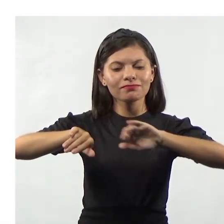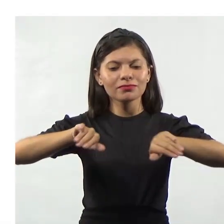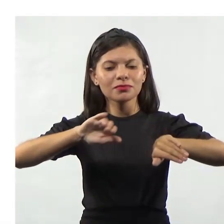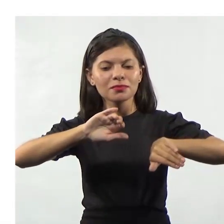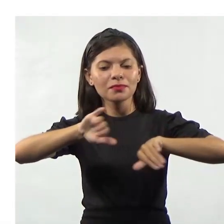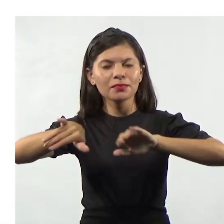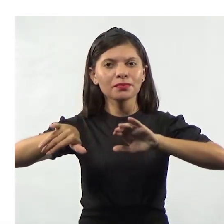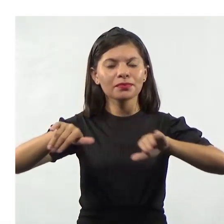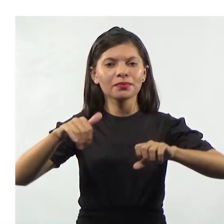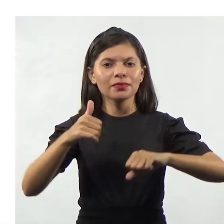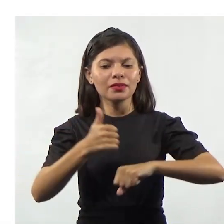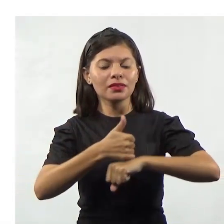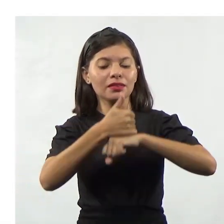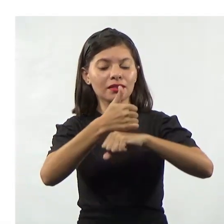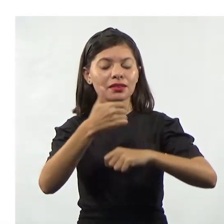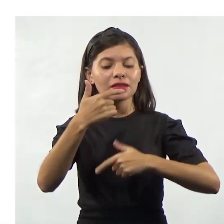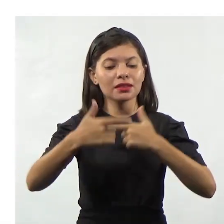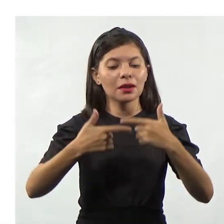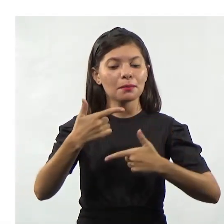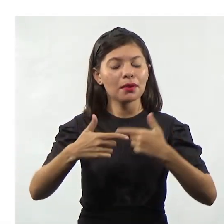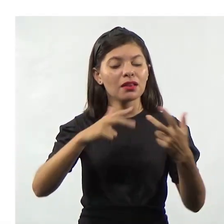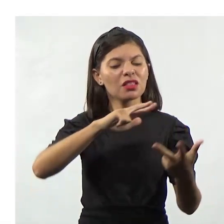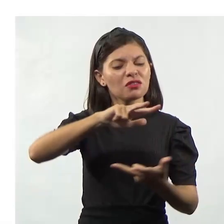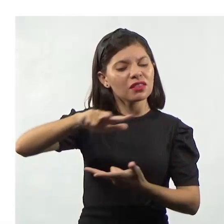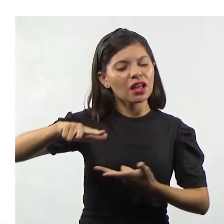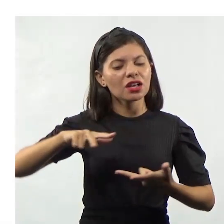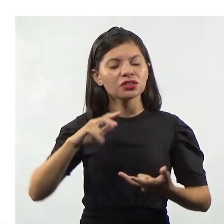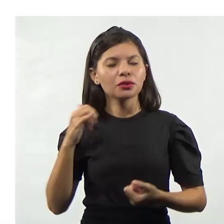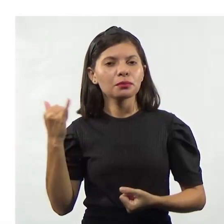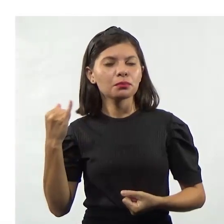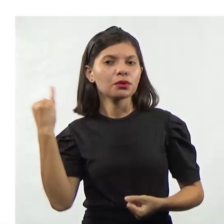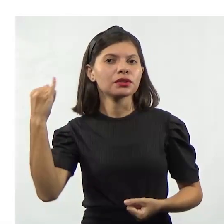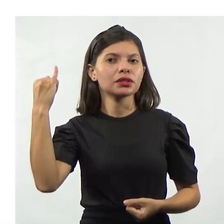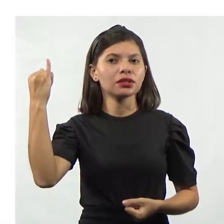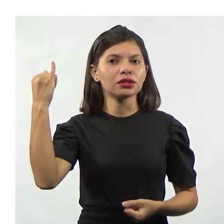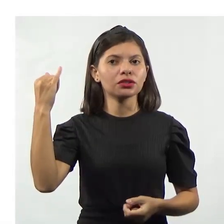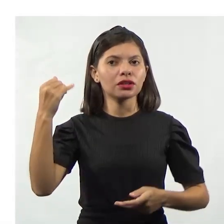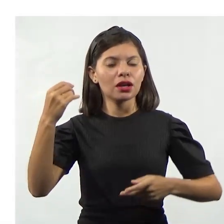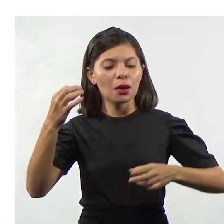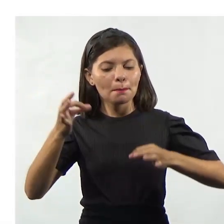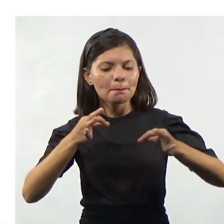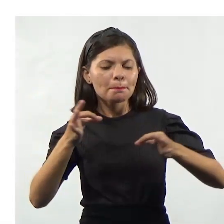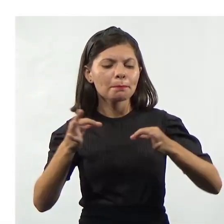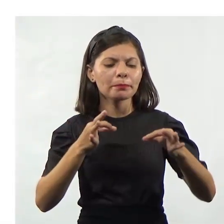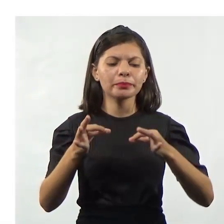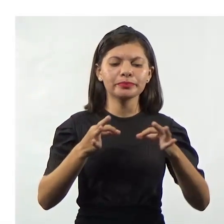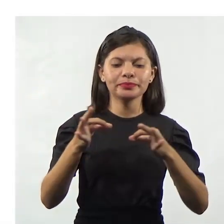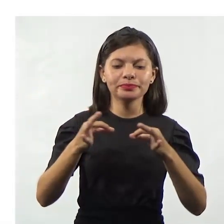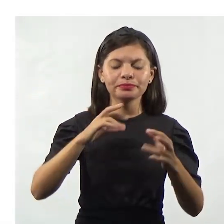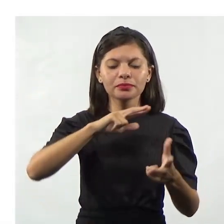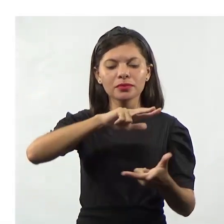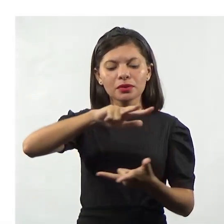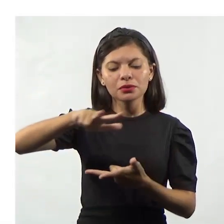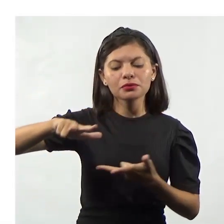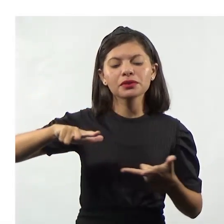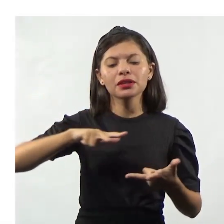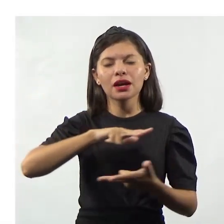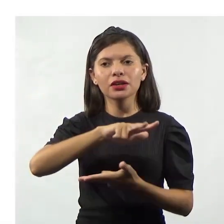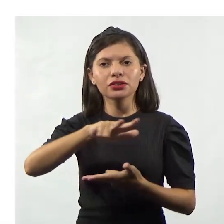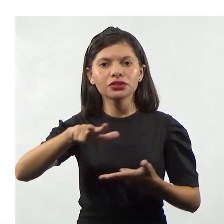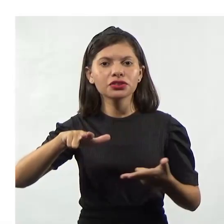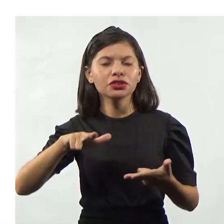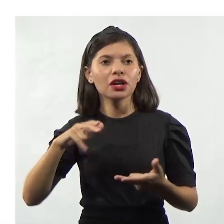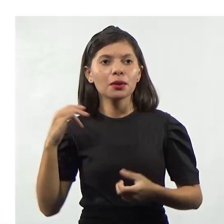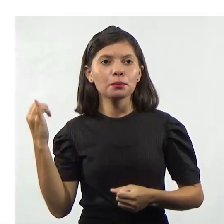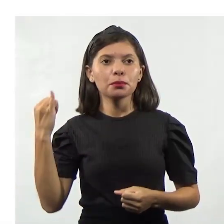de funções, isso aqui é uma novidade bem importante. O planejamento é uma novidade bem importante, que eu vou tratar